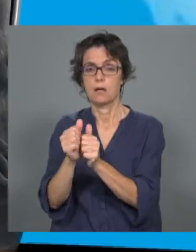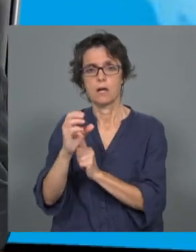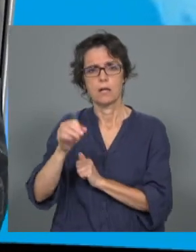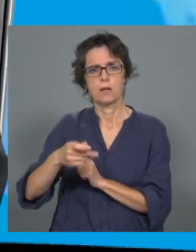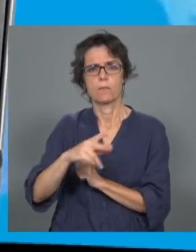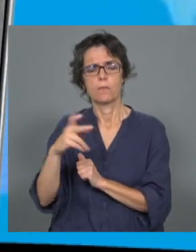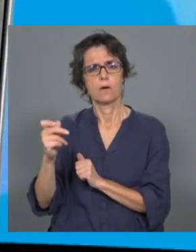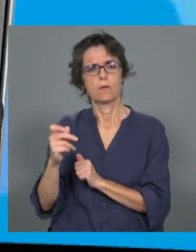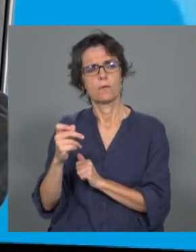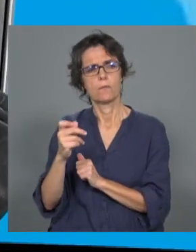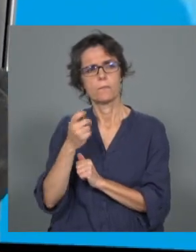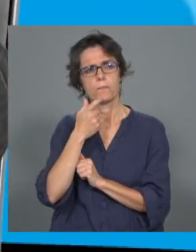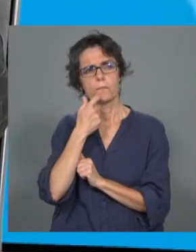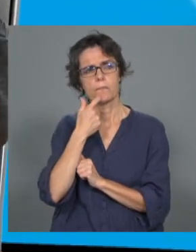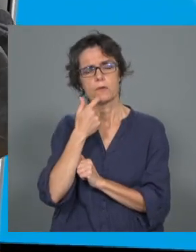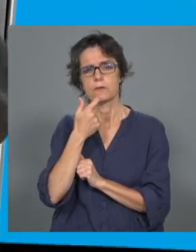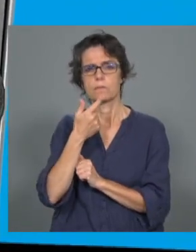de disponibilidades,